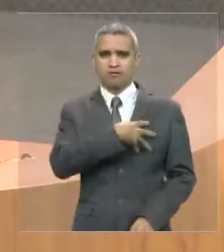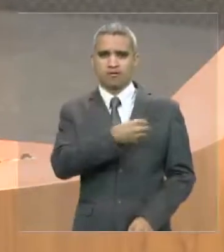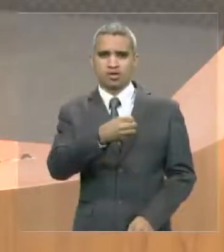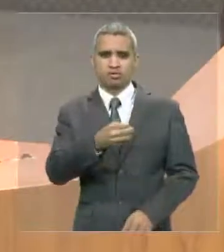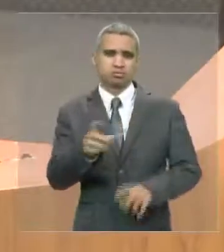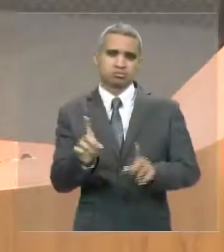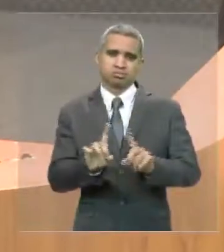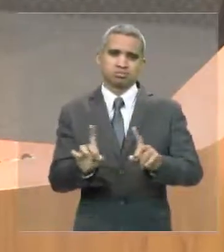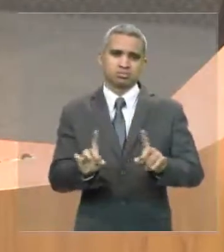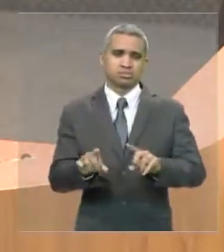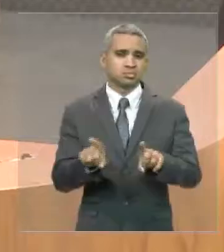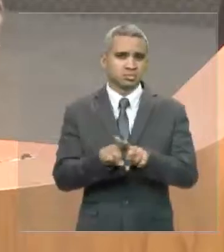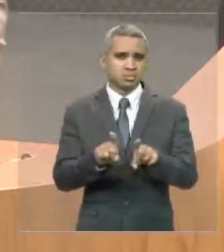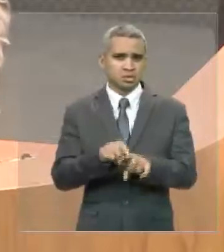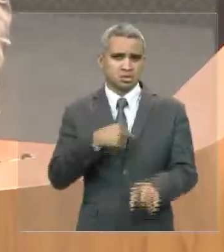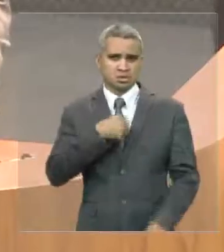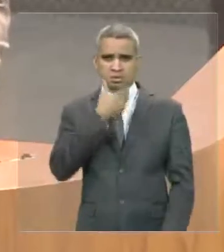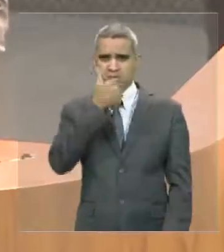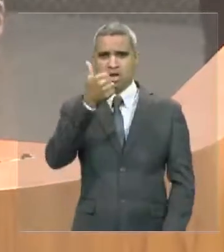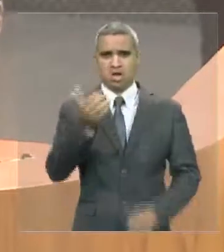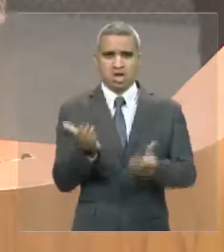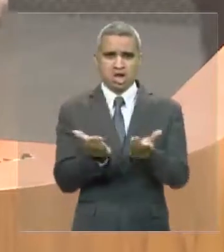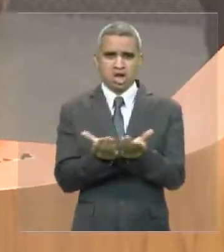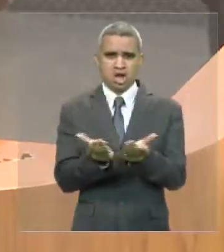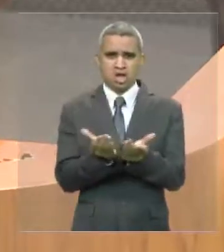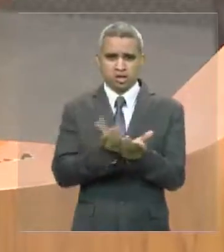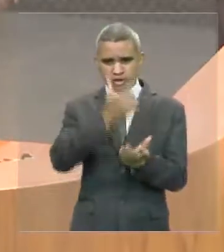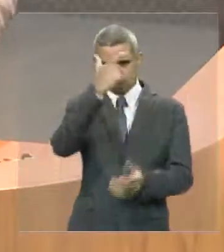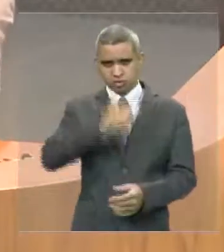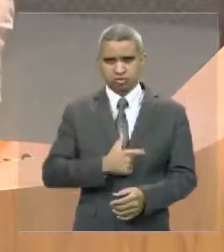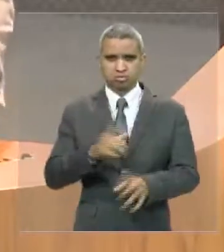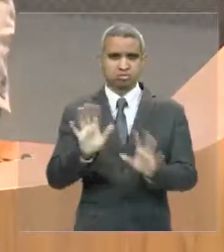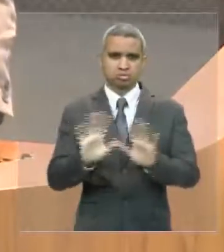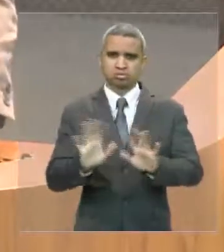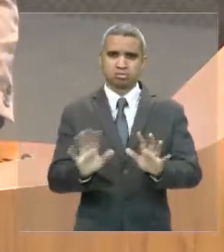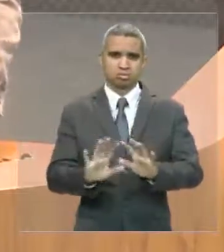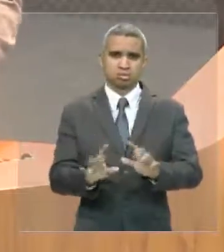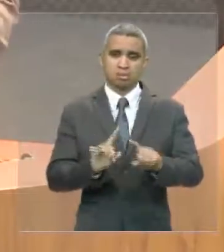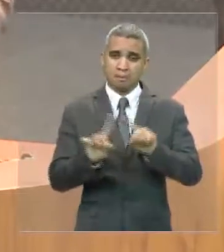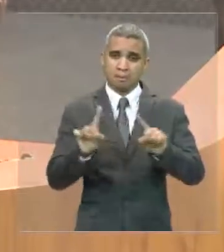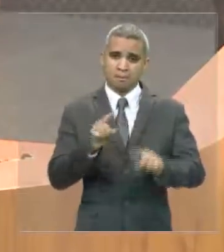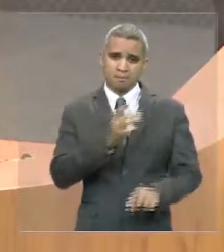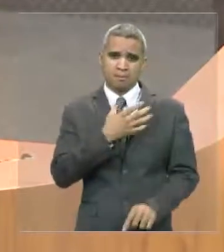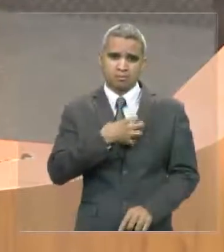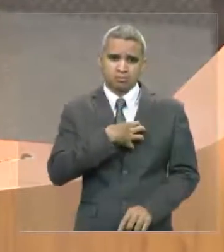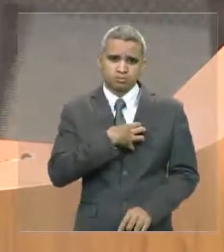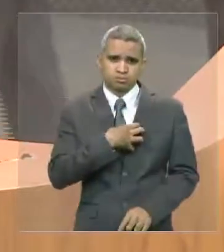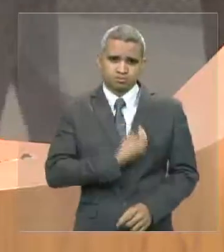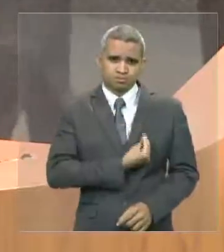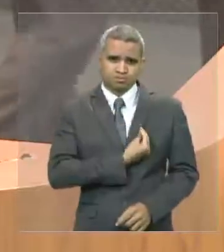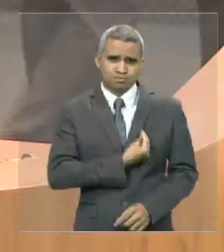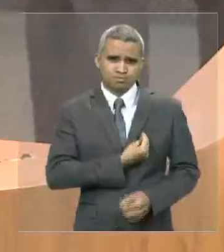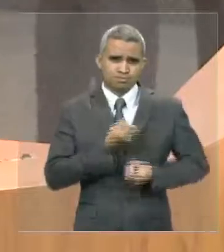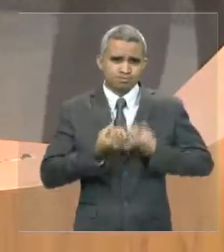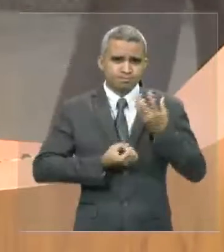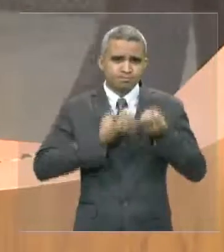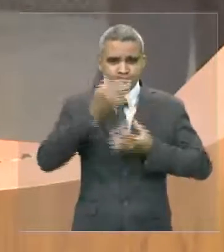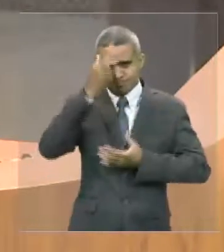sou o melhor amigo, mas hoje meu coração está feio de fé e hoje eu quero compartilhar